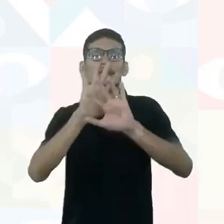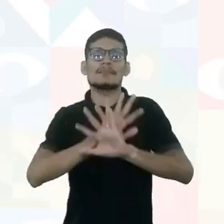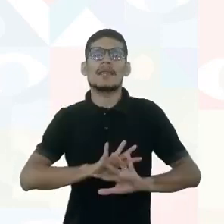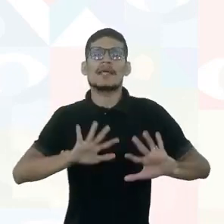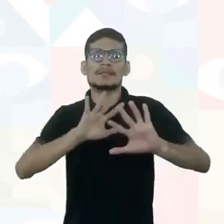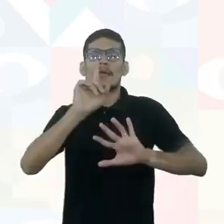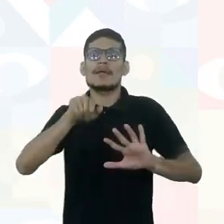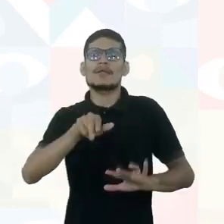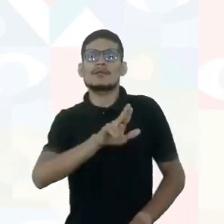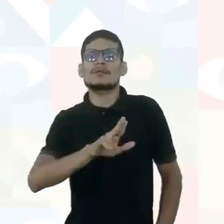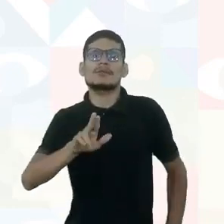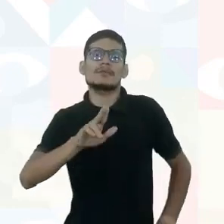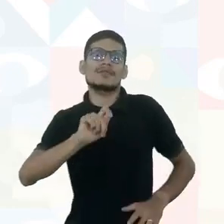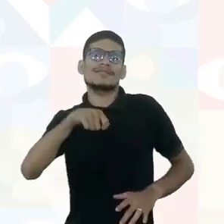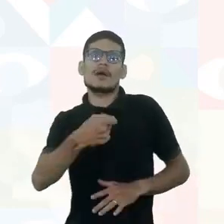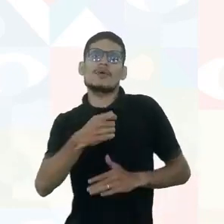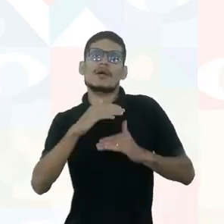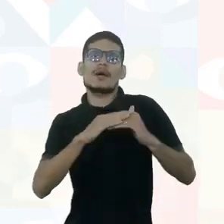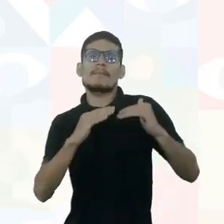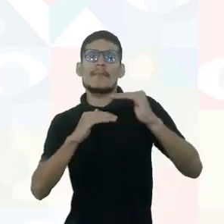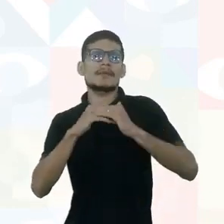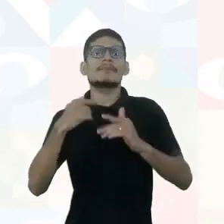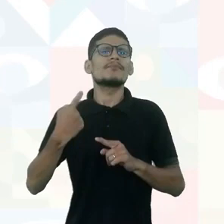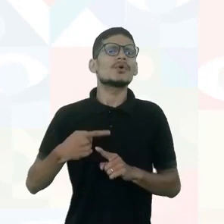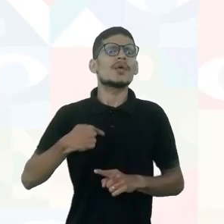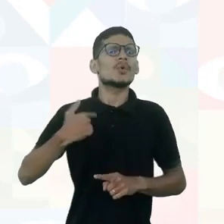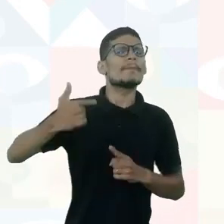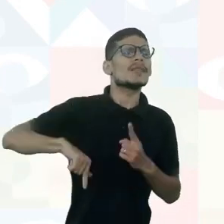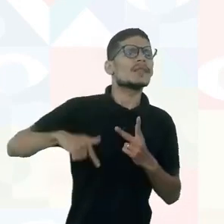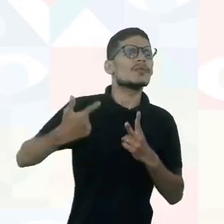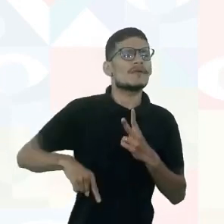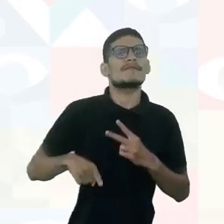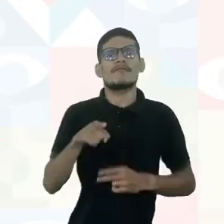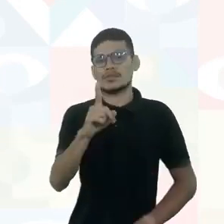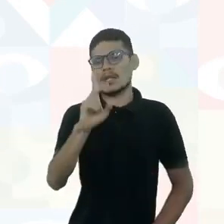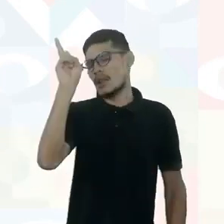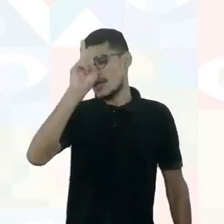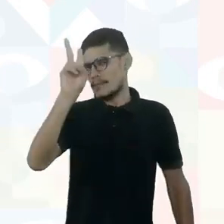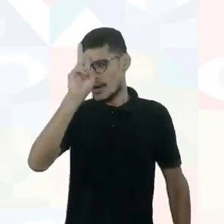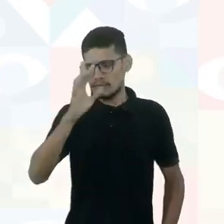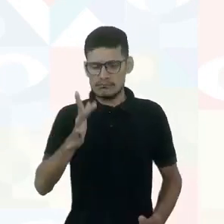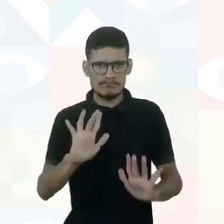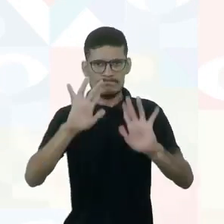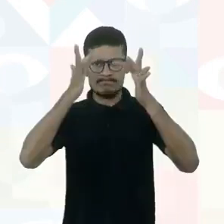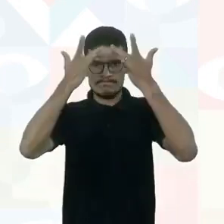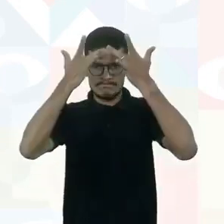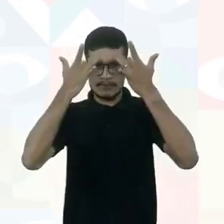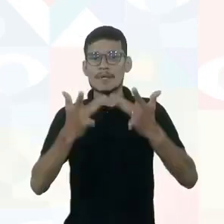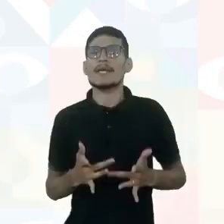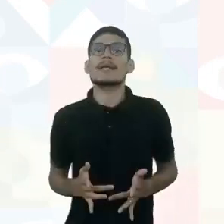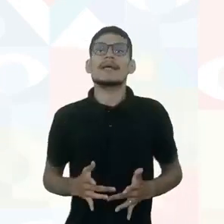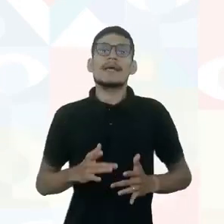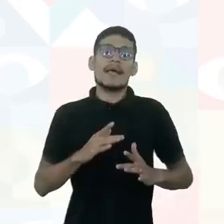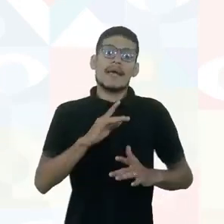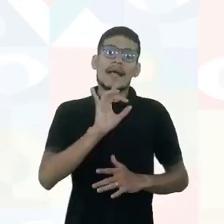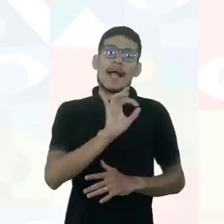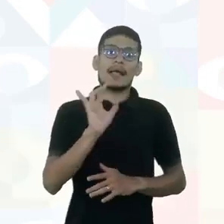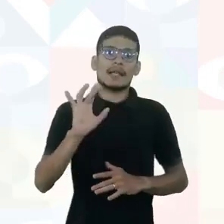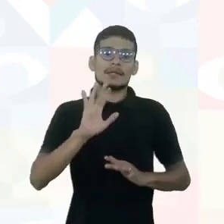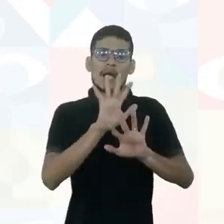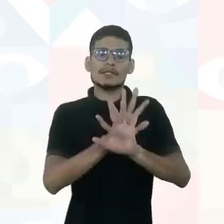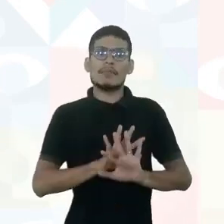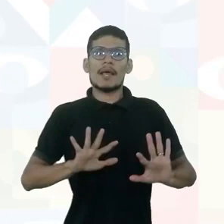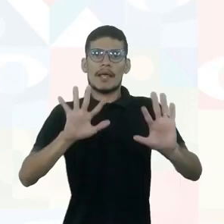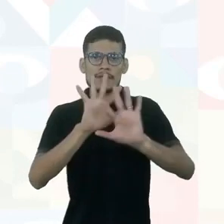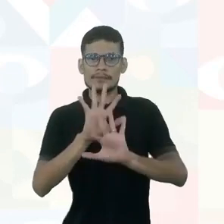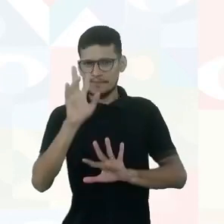chamada de camada. Por que eu estou repetindo isso? Para que você se lembre, né? Cada transparência, que é o que a gente viu,